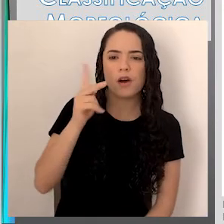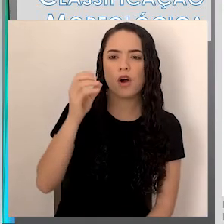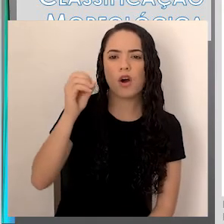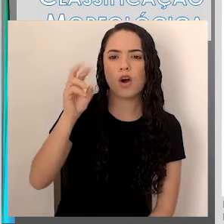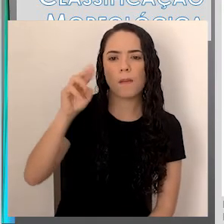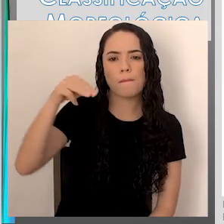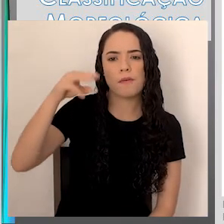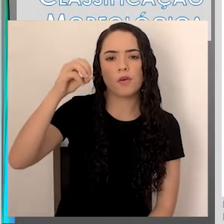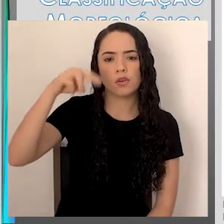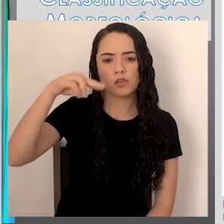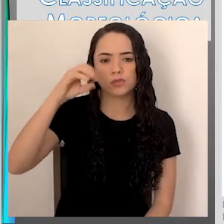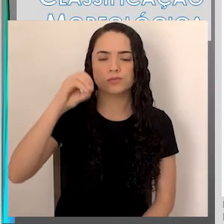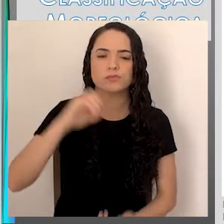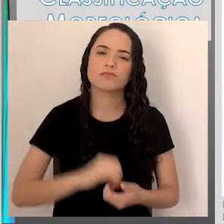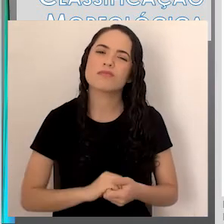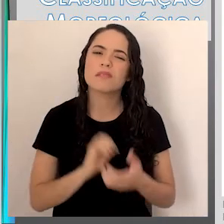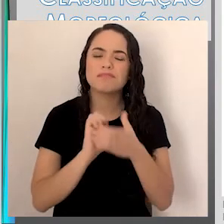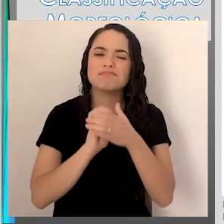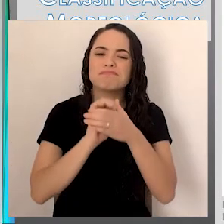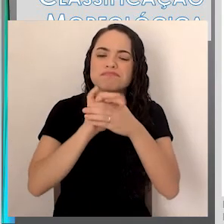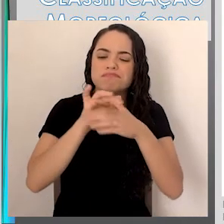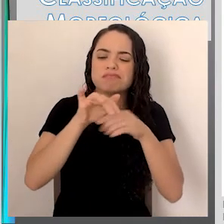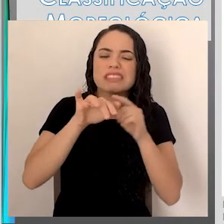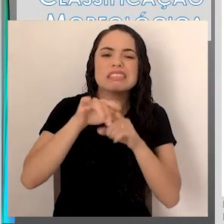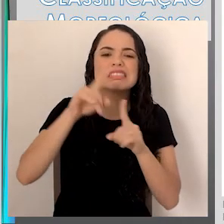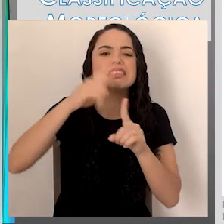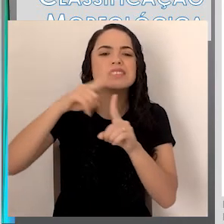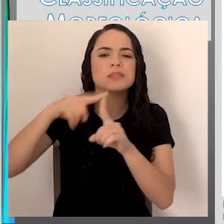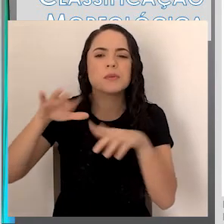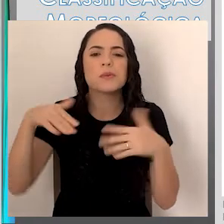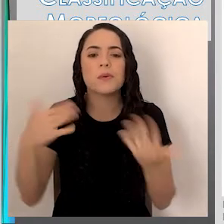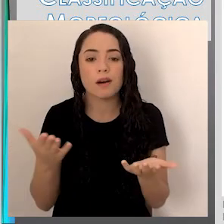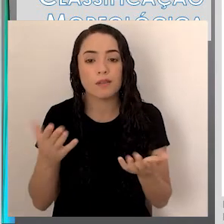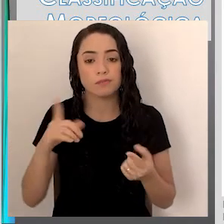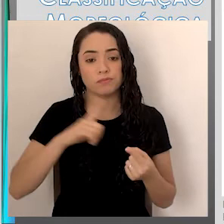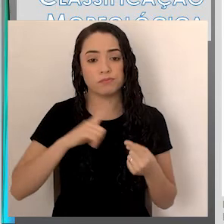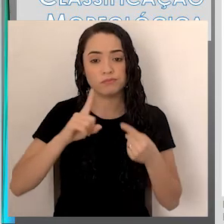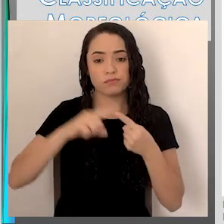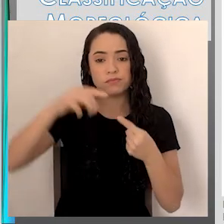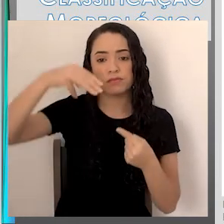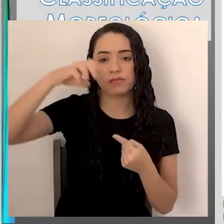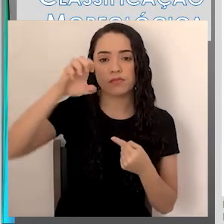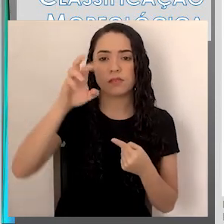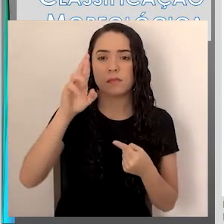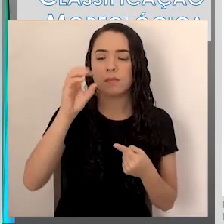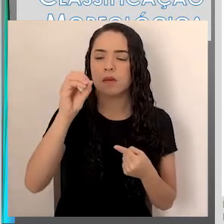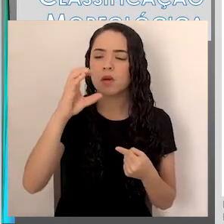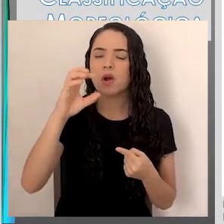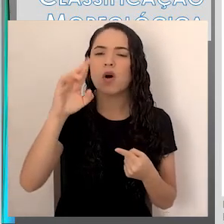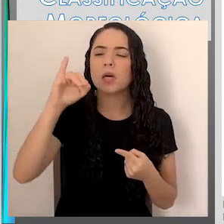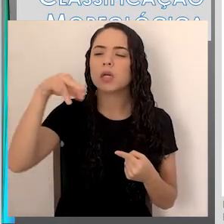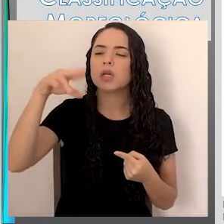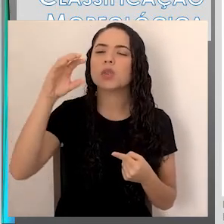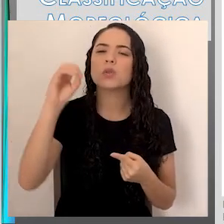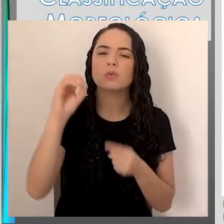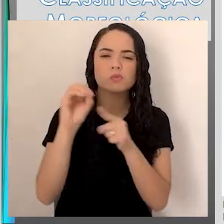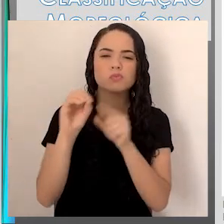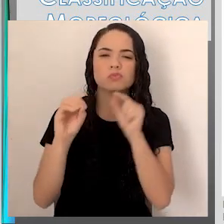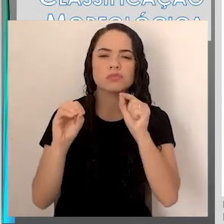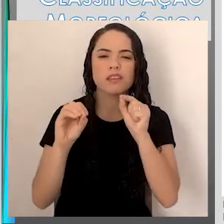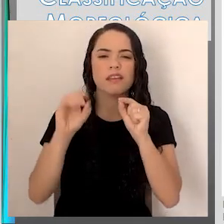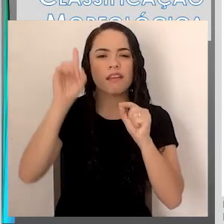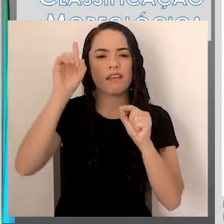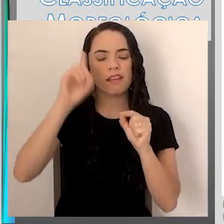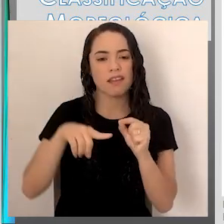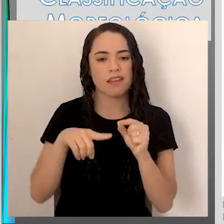Classificação quanto ao tipo de secreção. As células que liberam o seu produto de modo merócrino são aquelas